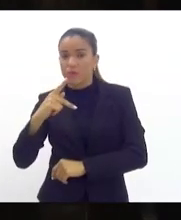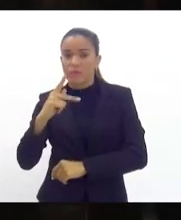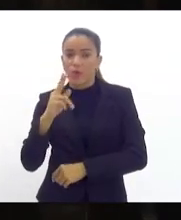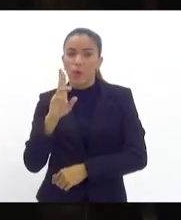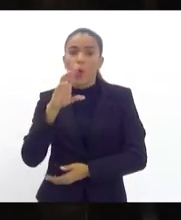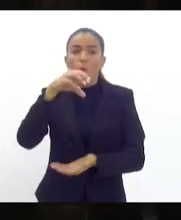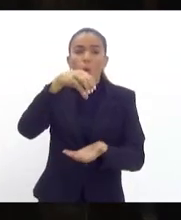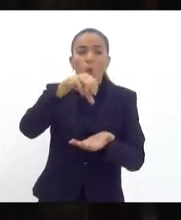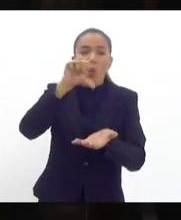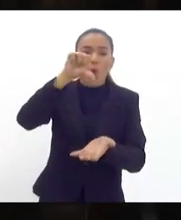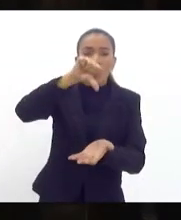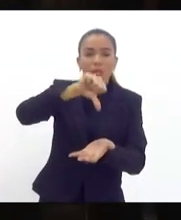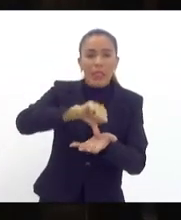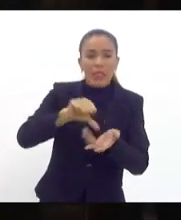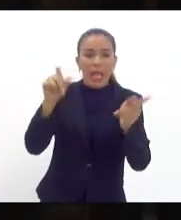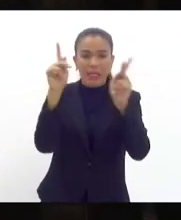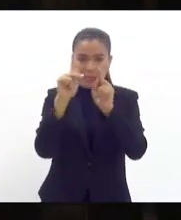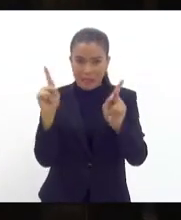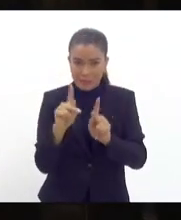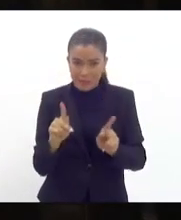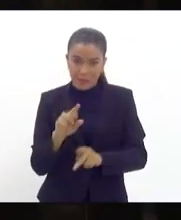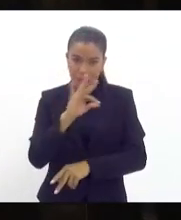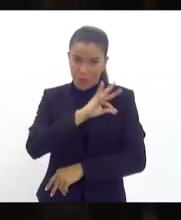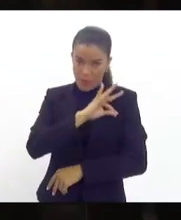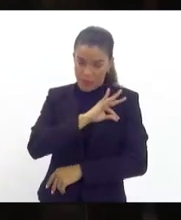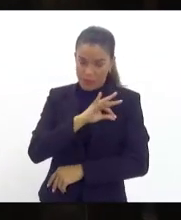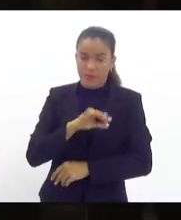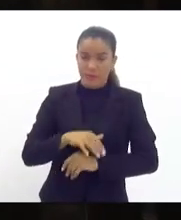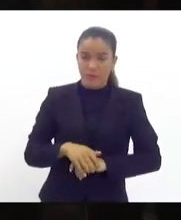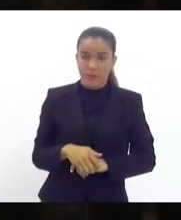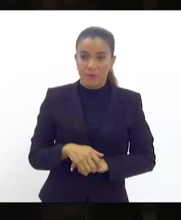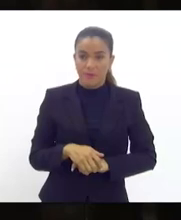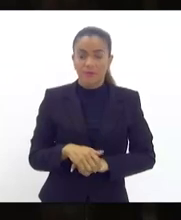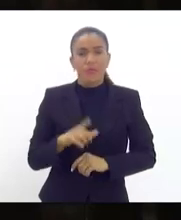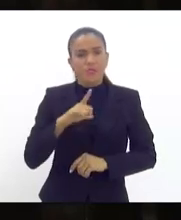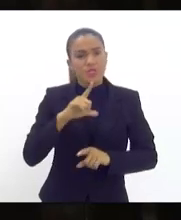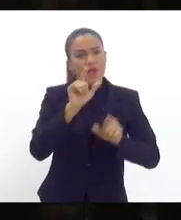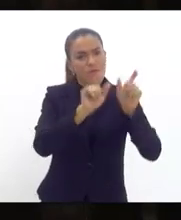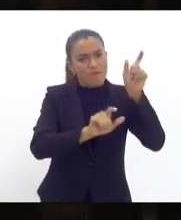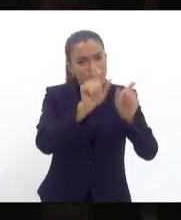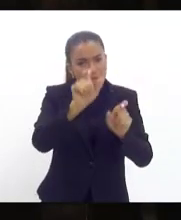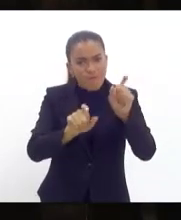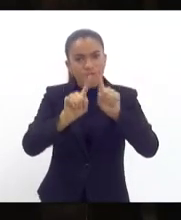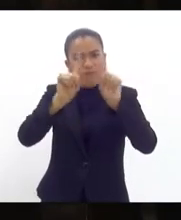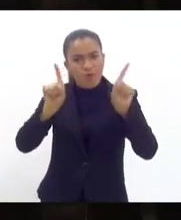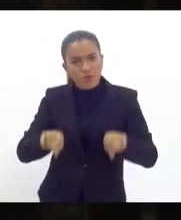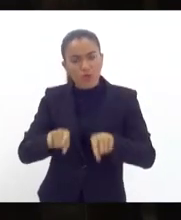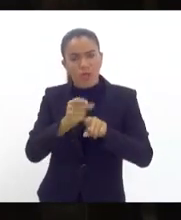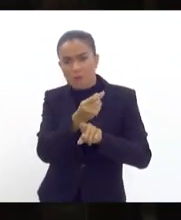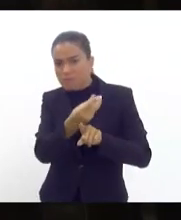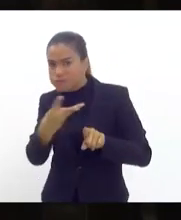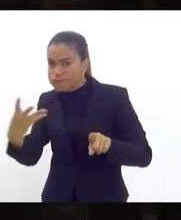tinham um efetivo que conseguia dar